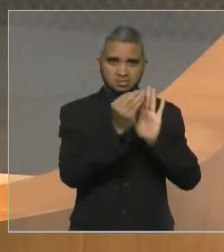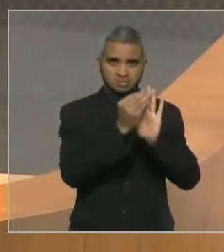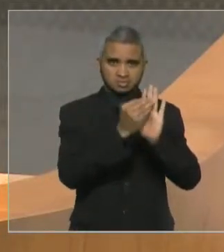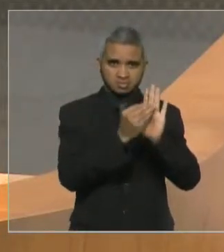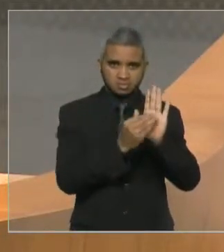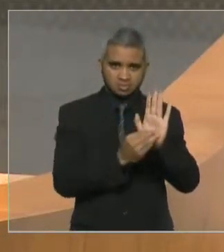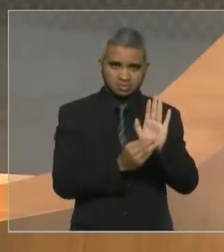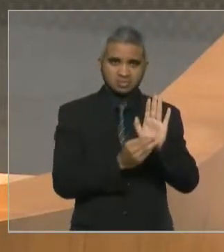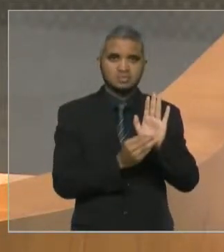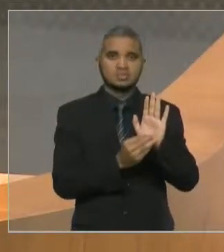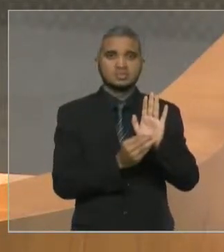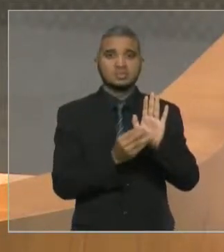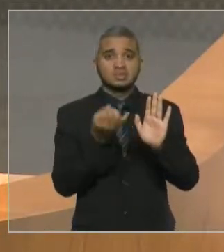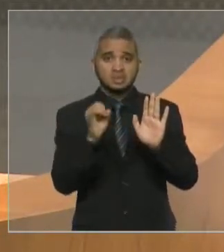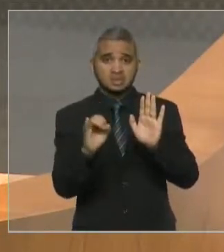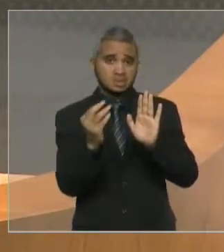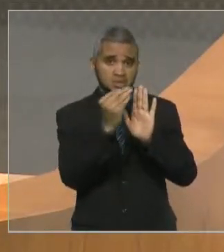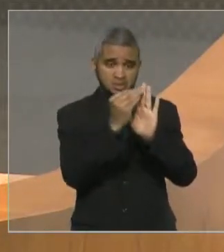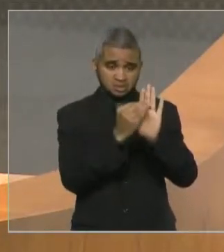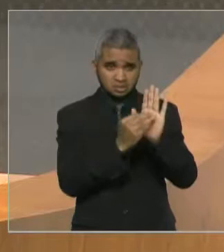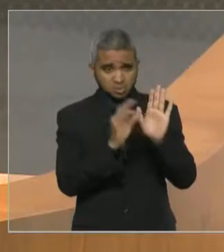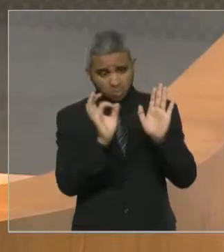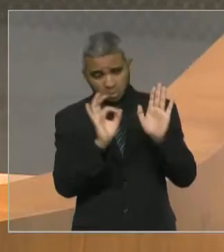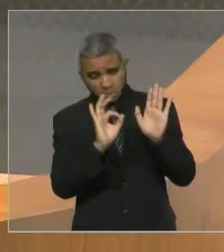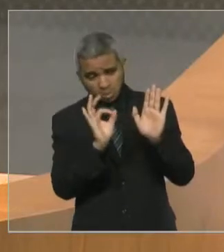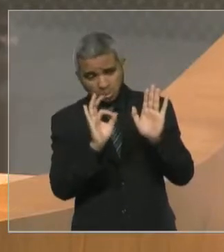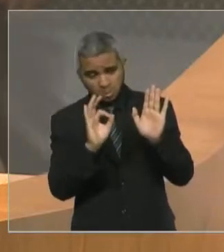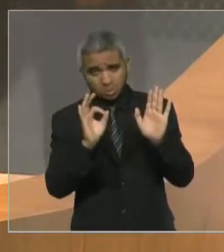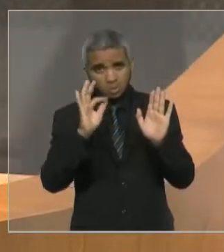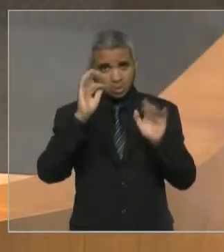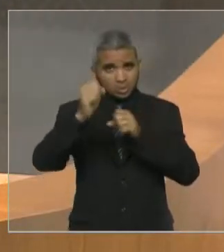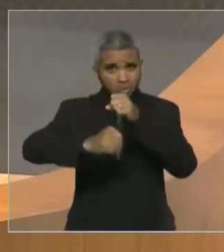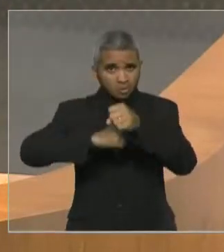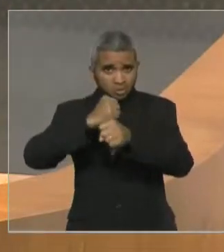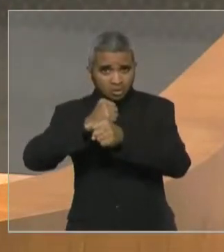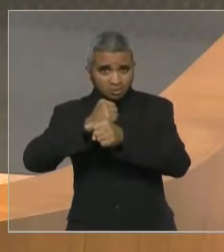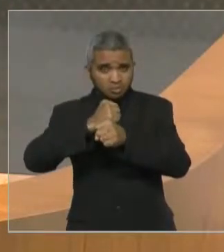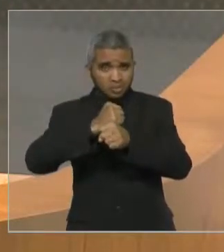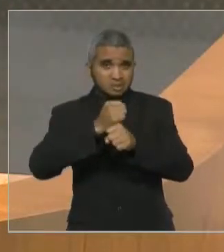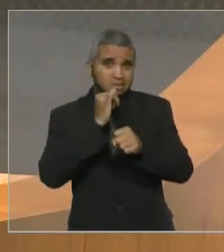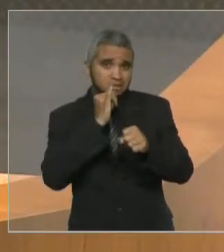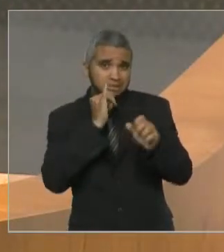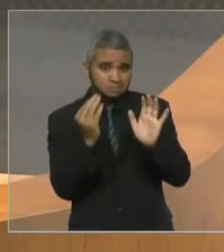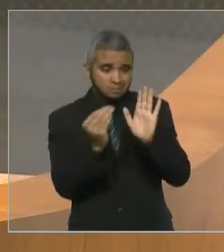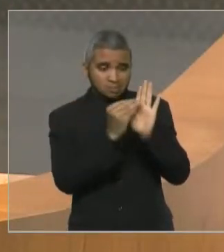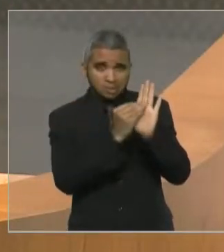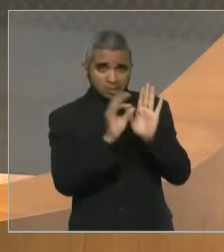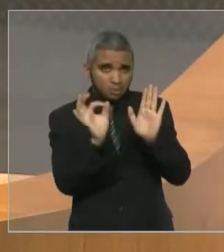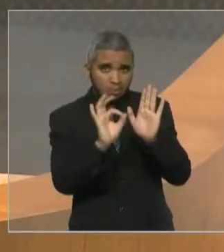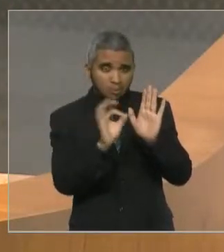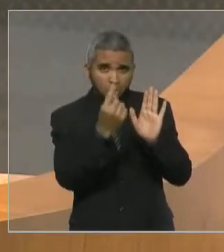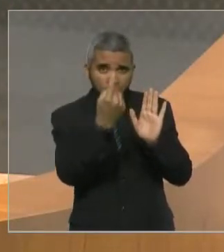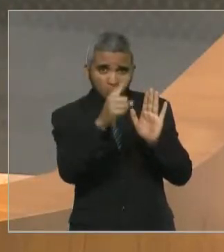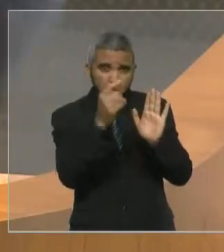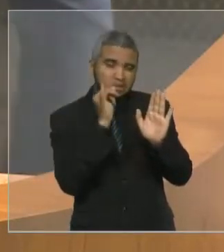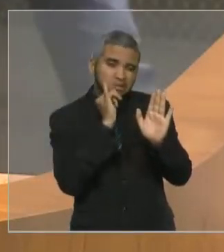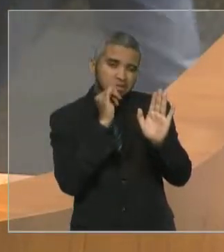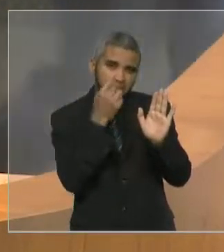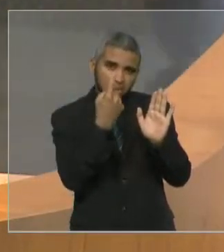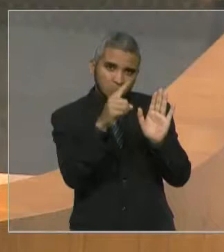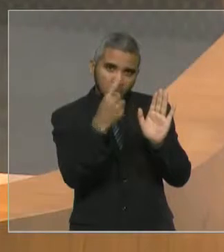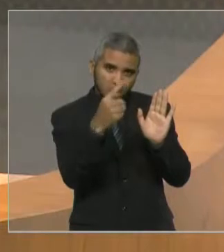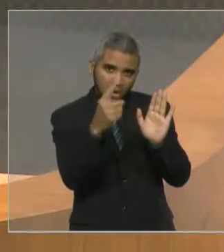contrário, deputado Júnior Verde, numa eventual necessidade, se nós não tivermos o registro, com um real que seja, que